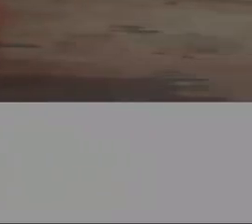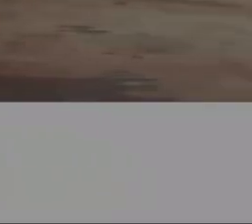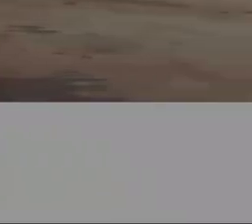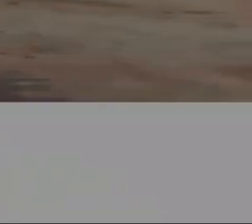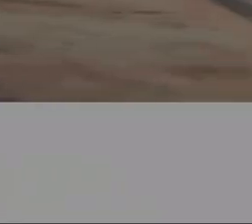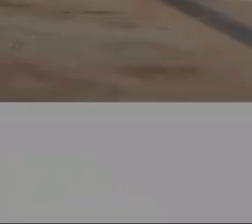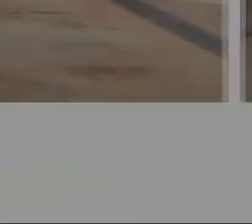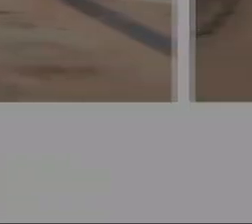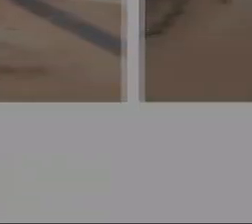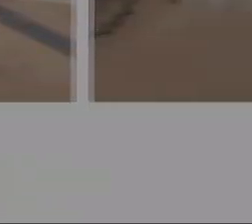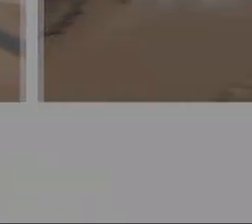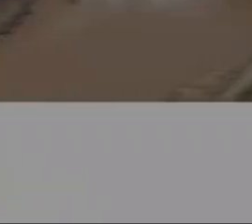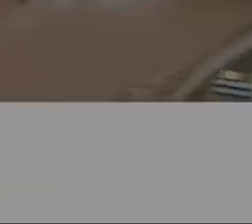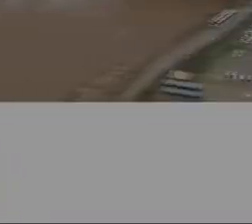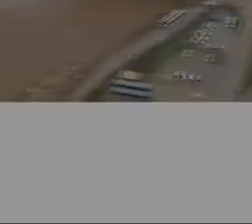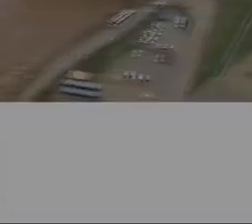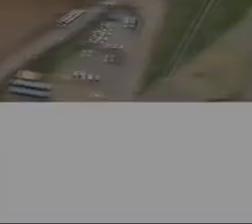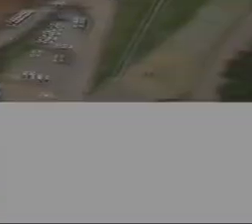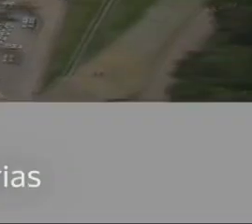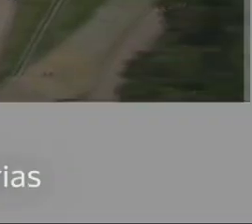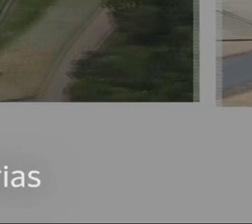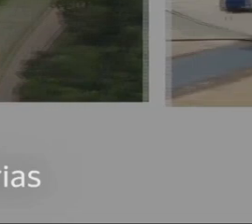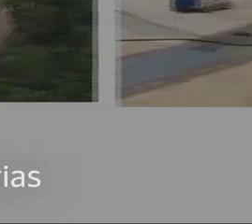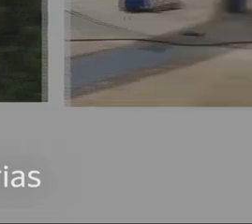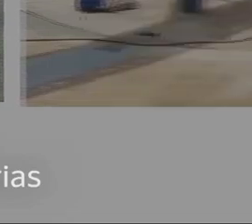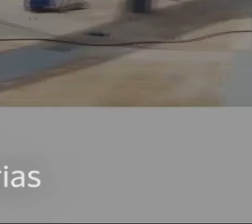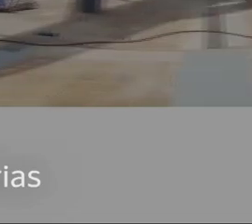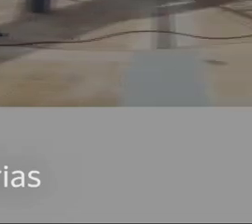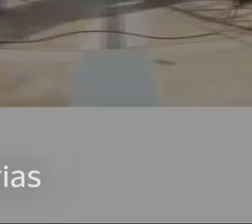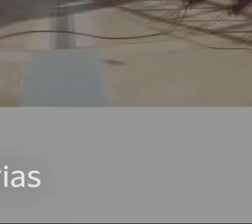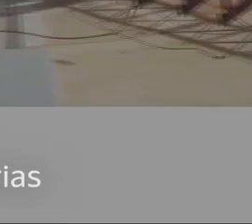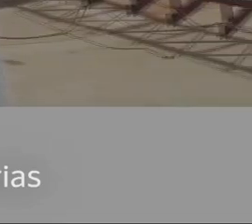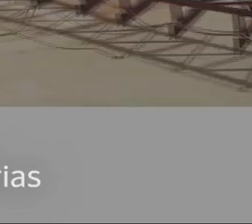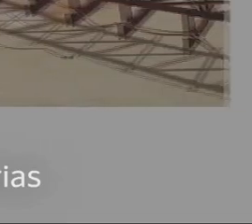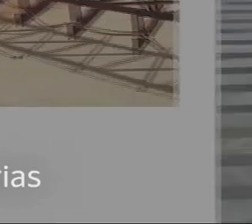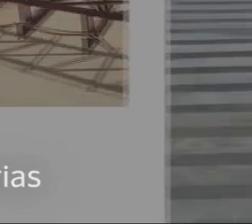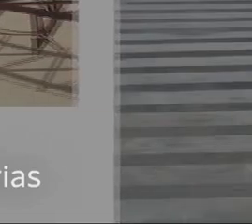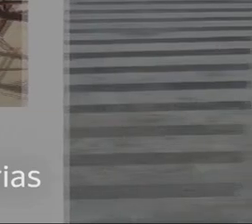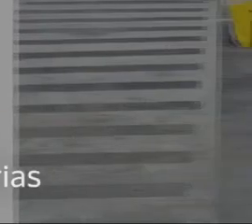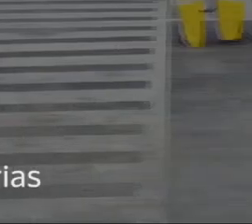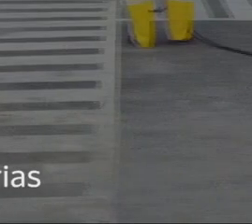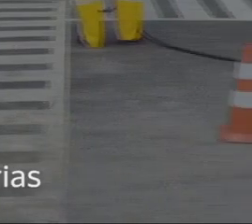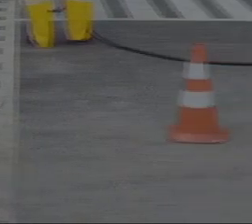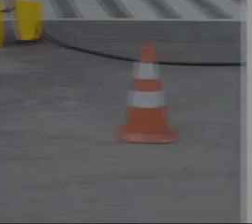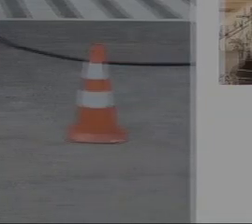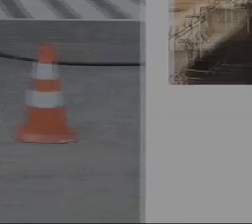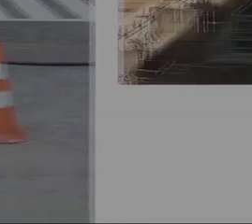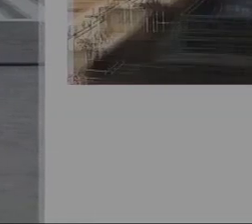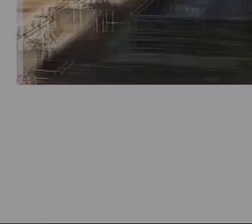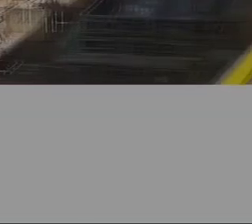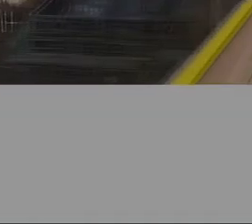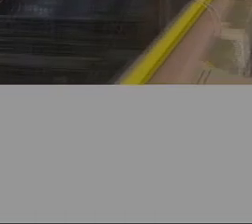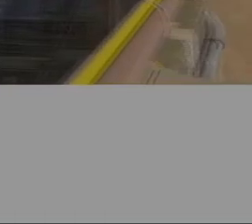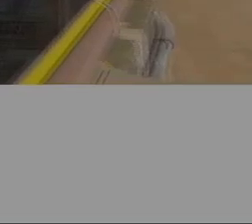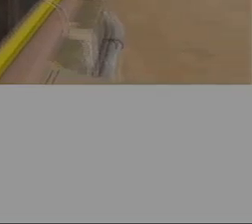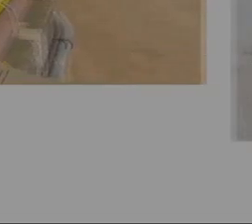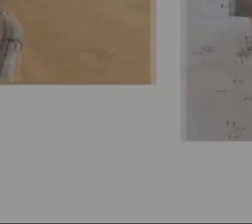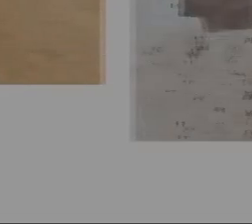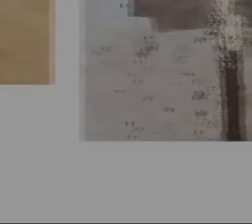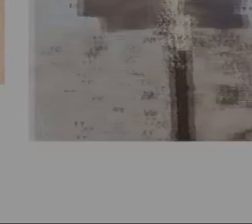Há 2 décadas, atuando no reparo, reforço estrutural, impermeabilização e plugagem de galerias.